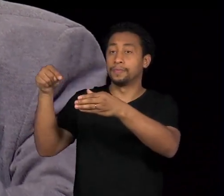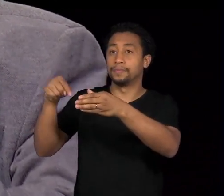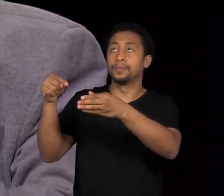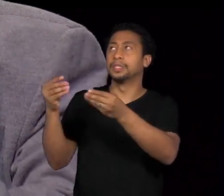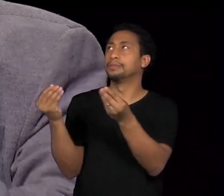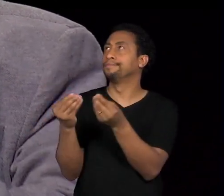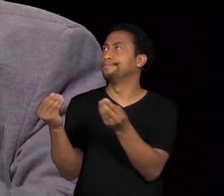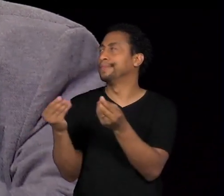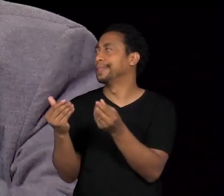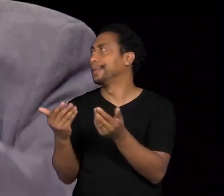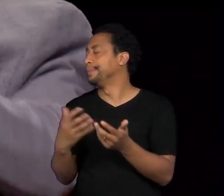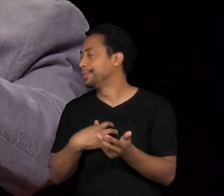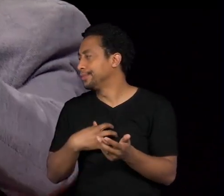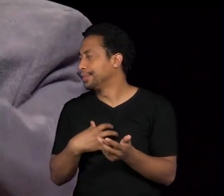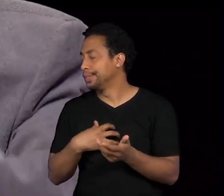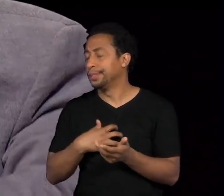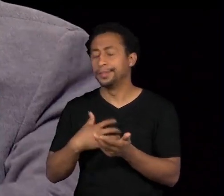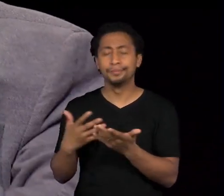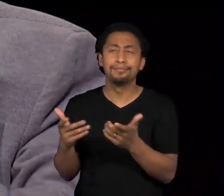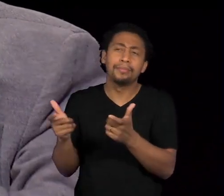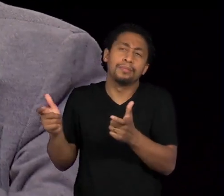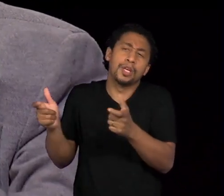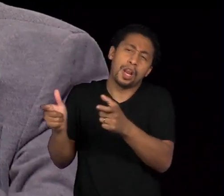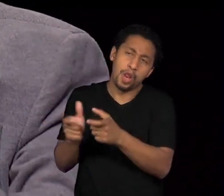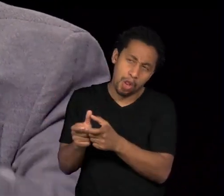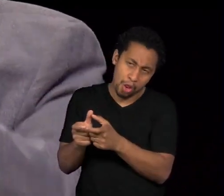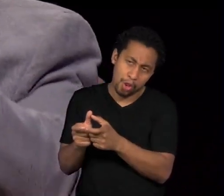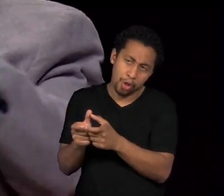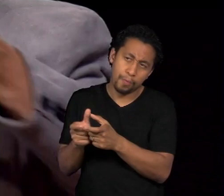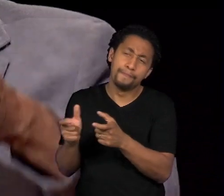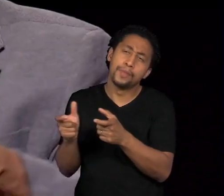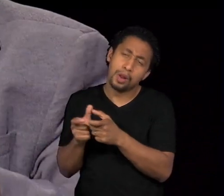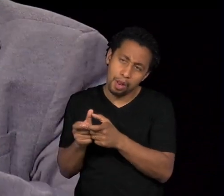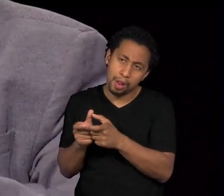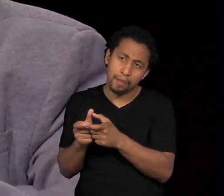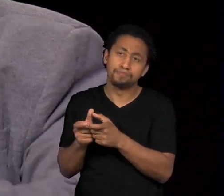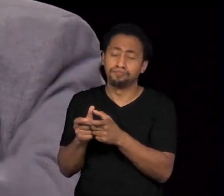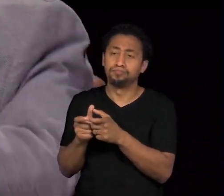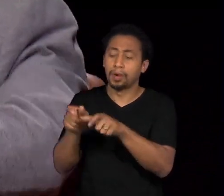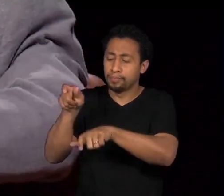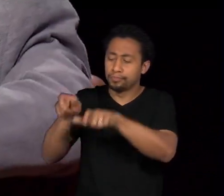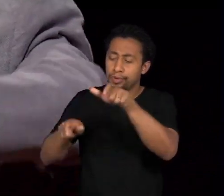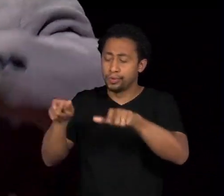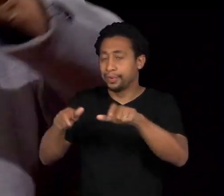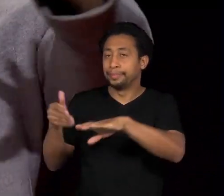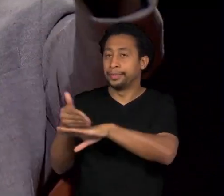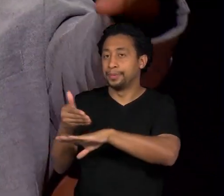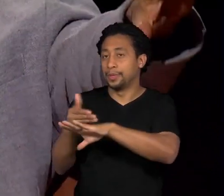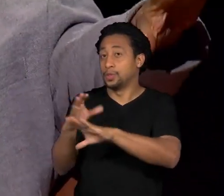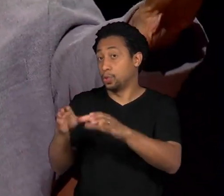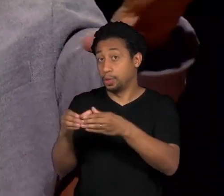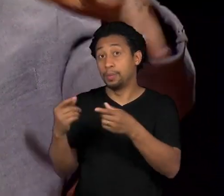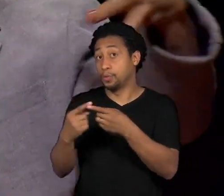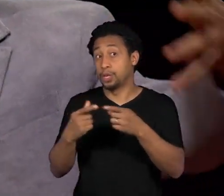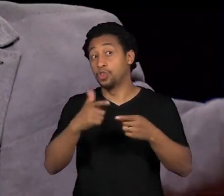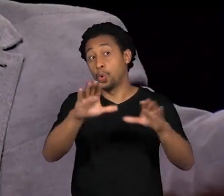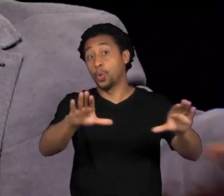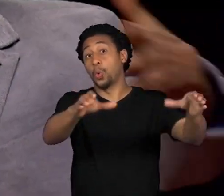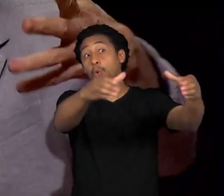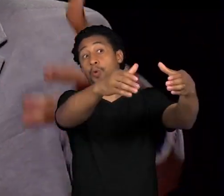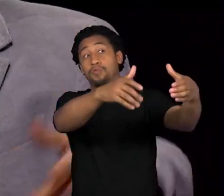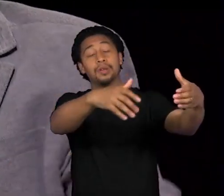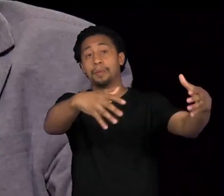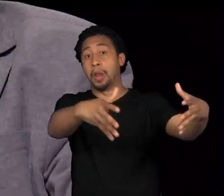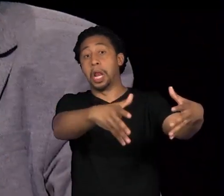pouco menor enquanto integrantes não é porque existia a orquestra armorial mas uma